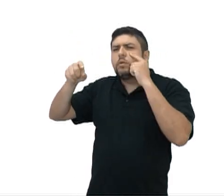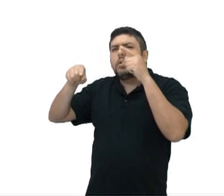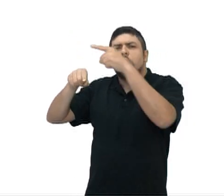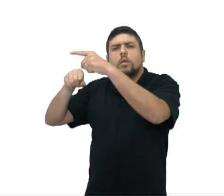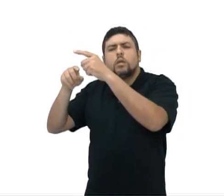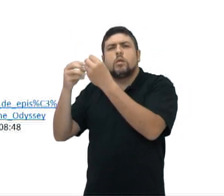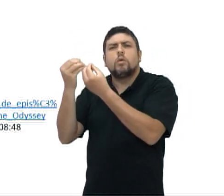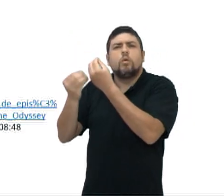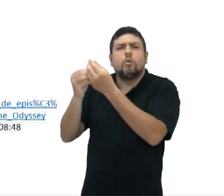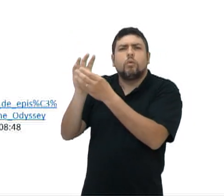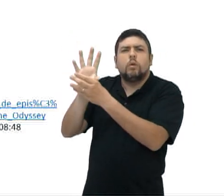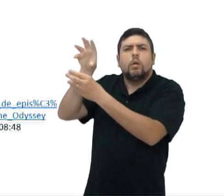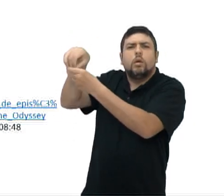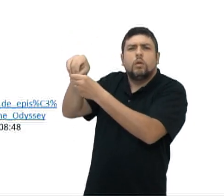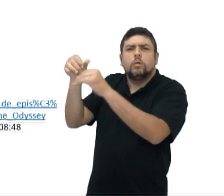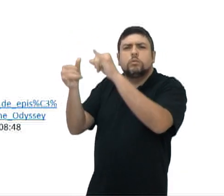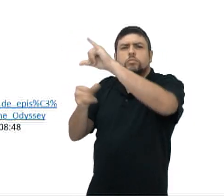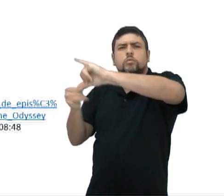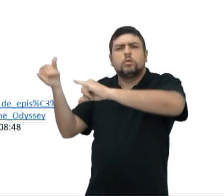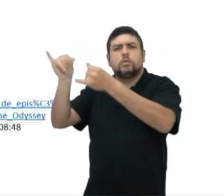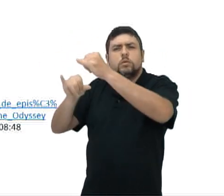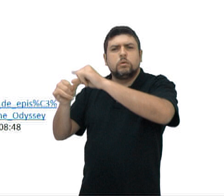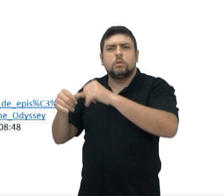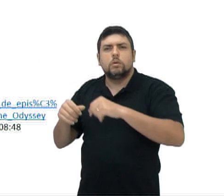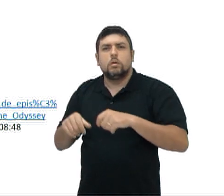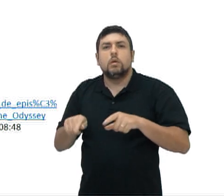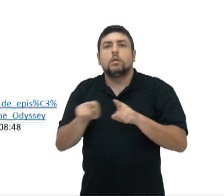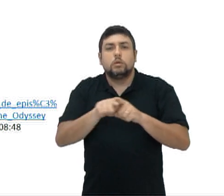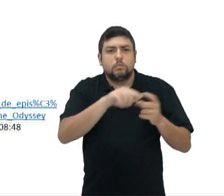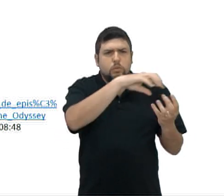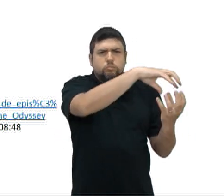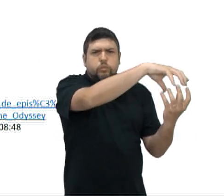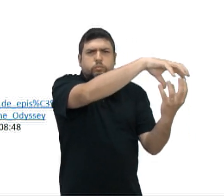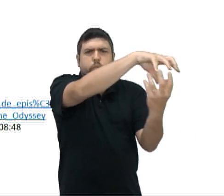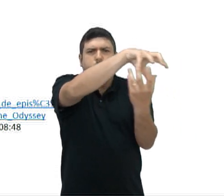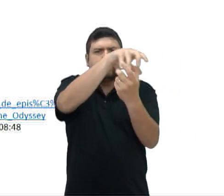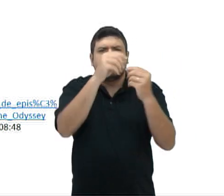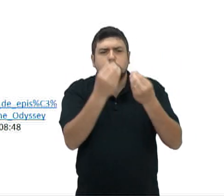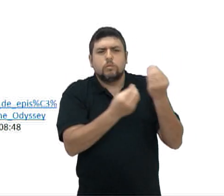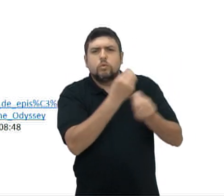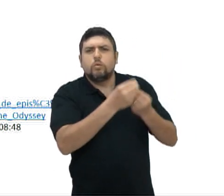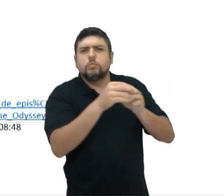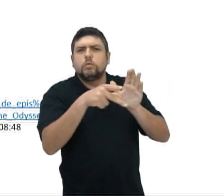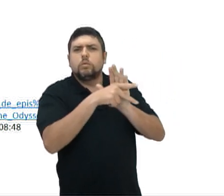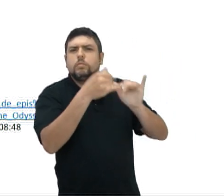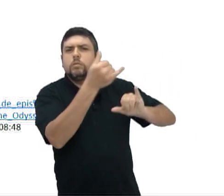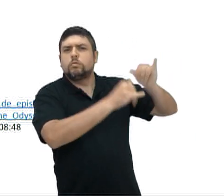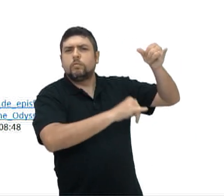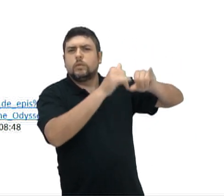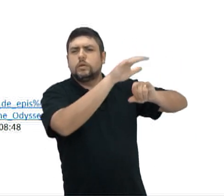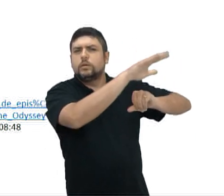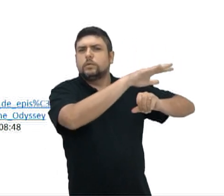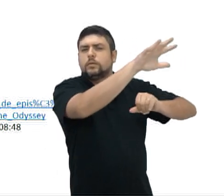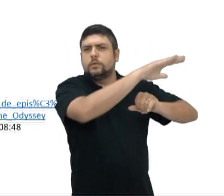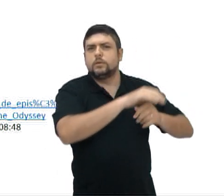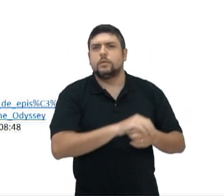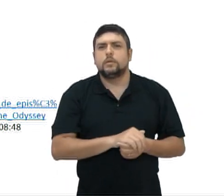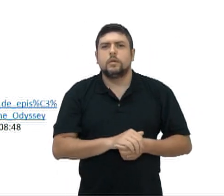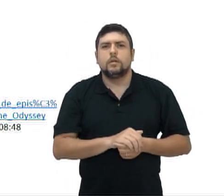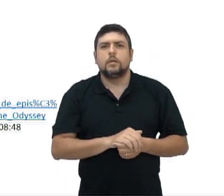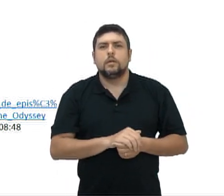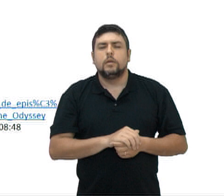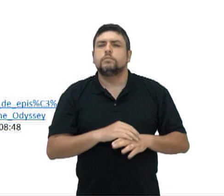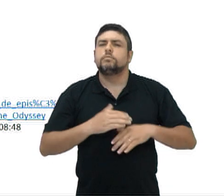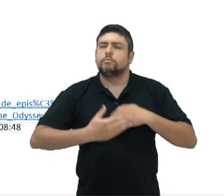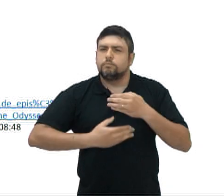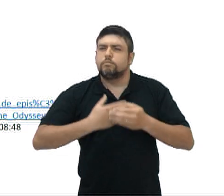aparecem. Também você pode analisar galáxias e analisar do que elas são feitas. E percebeu-se ao longo dessas pesquisas